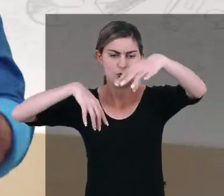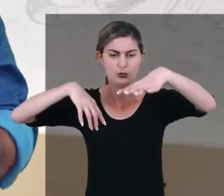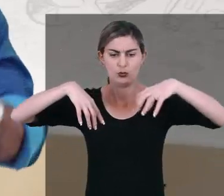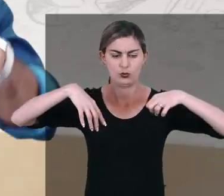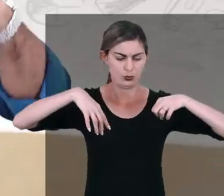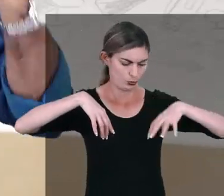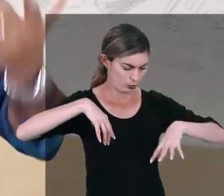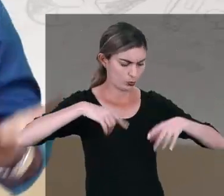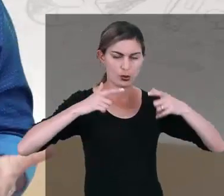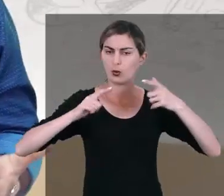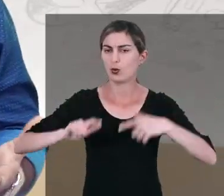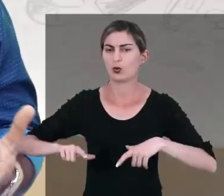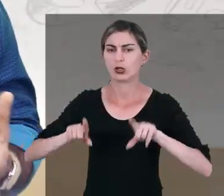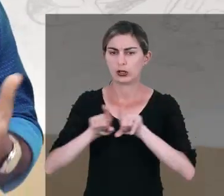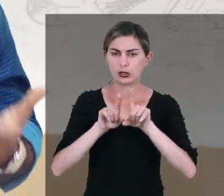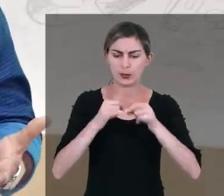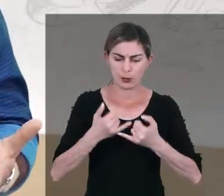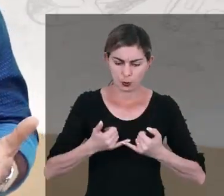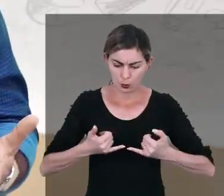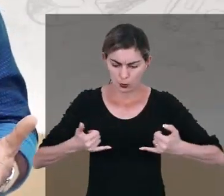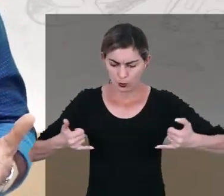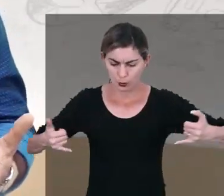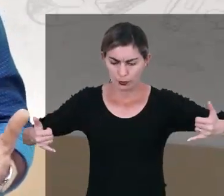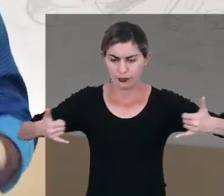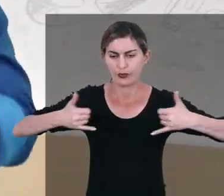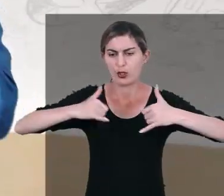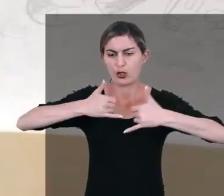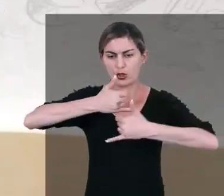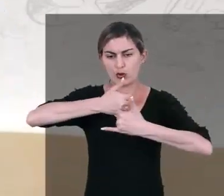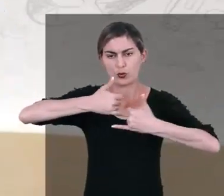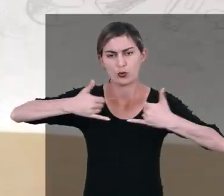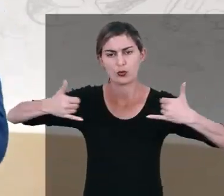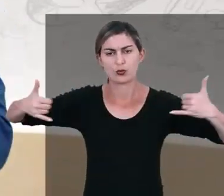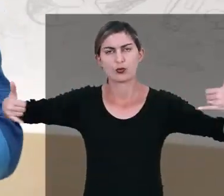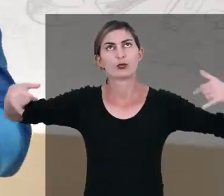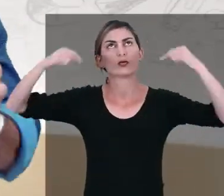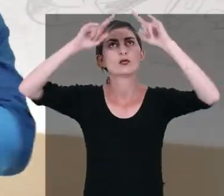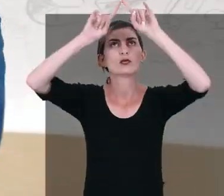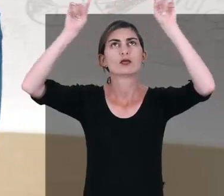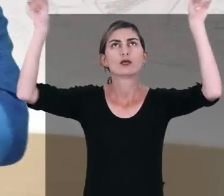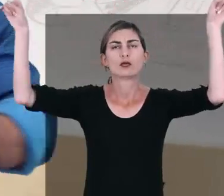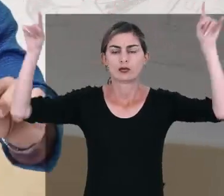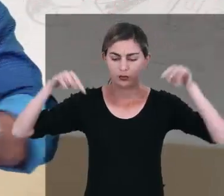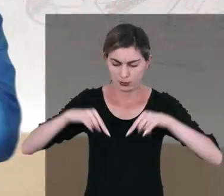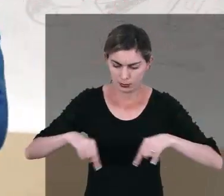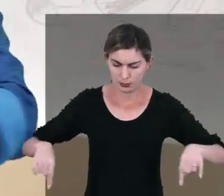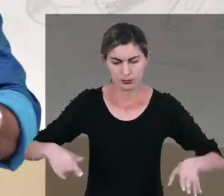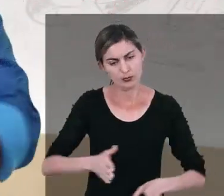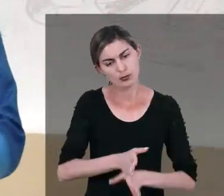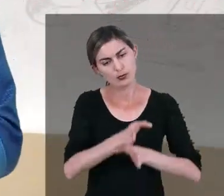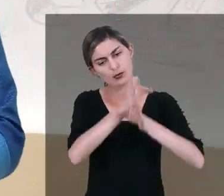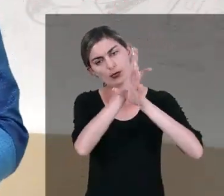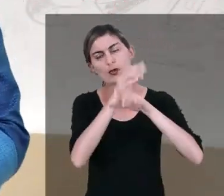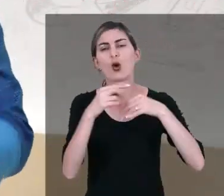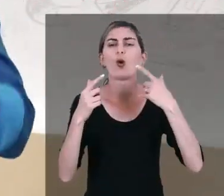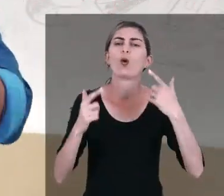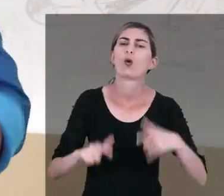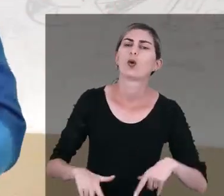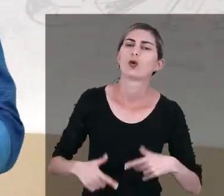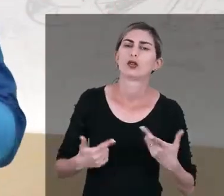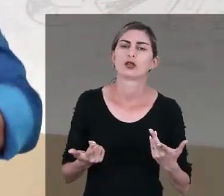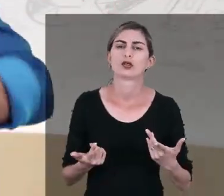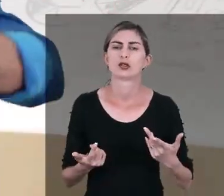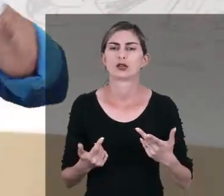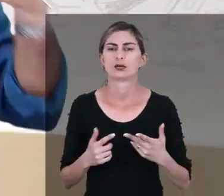por onde passa a fiação, como a gente geralmente fala, né? Por onde é que passa essa fiação? A fiação está sendo mostrada aqui, né? Fase,